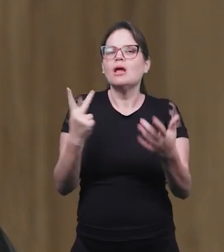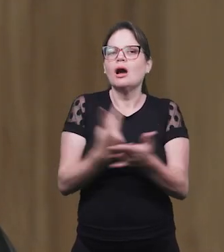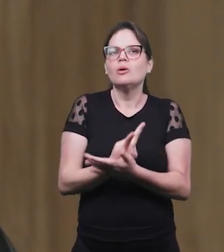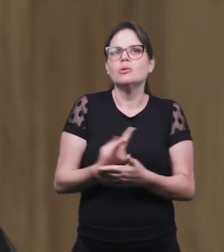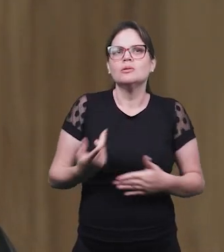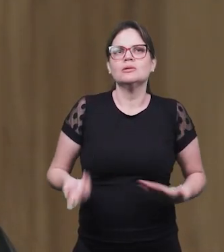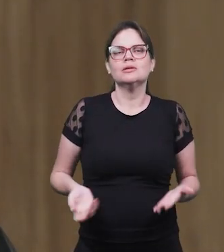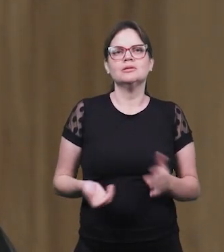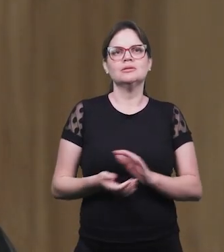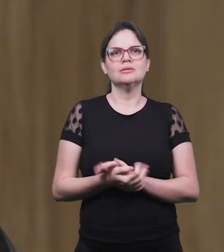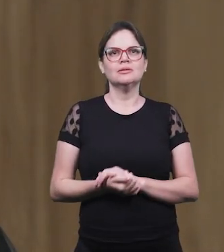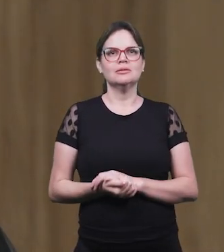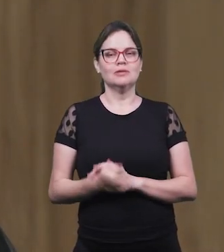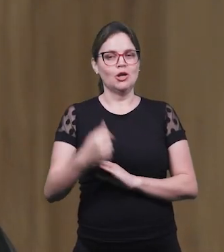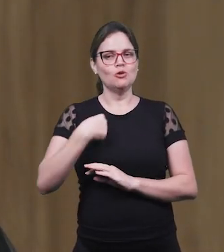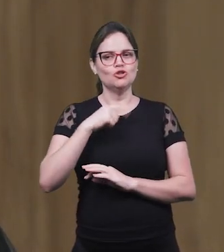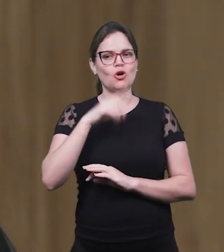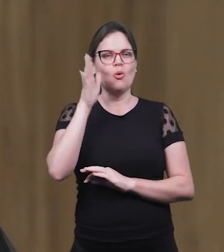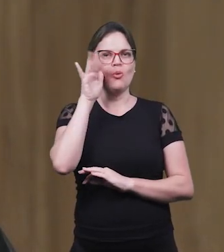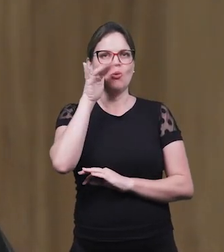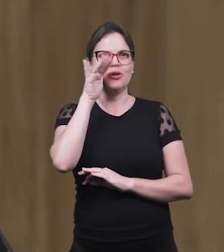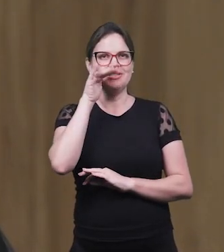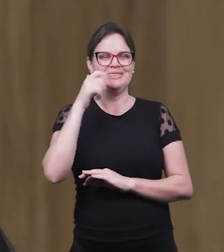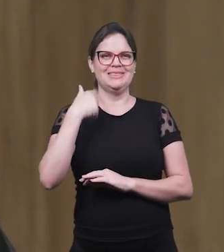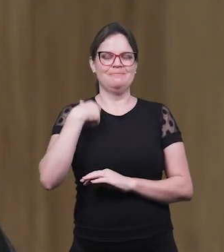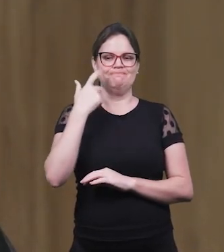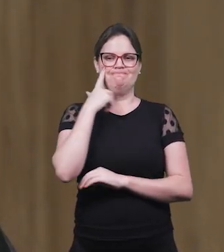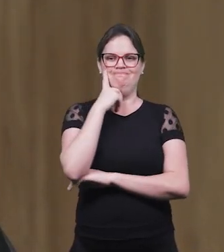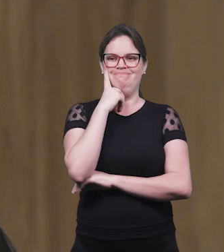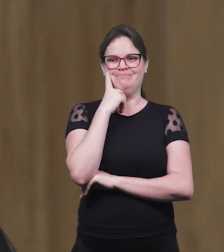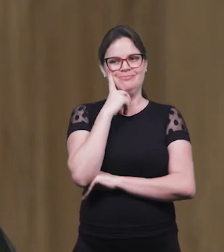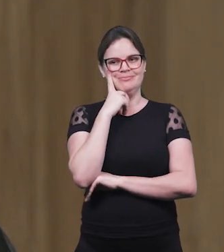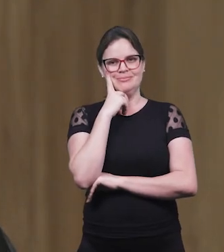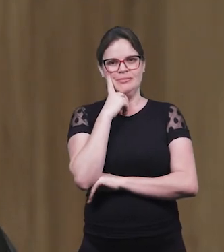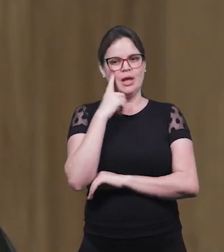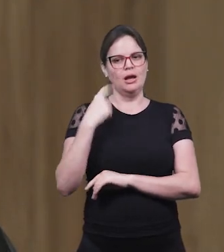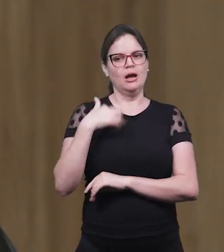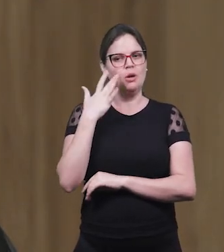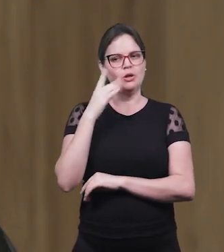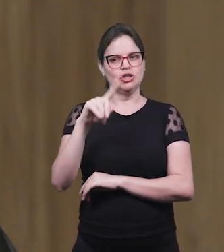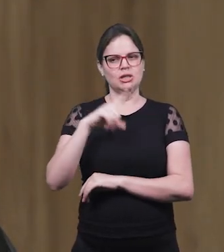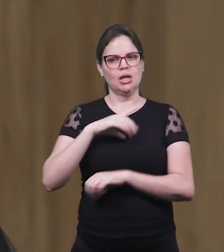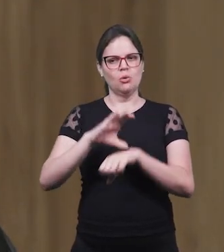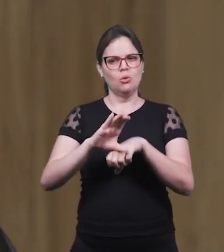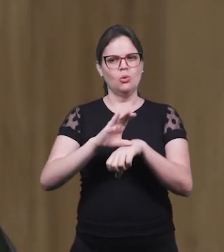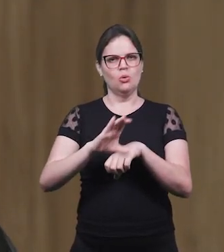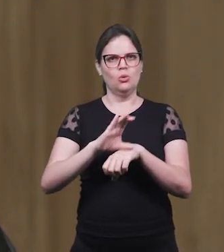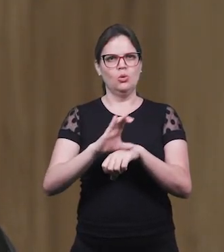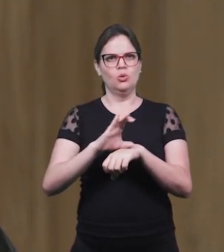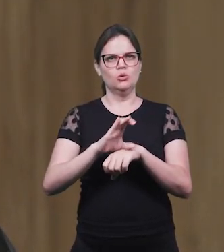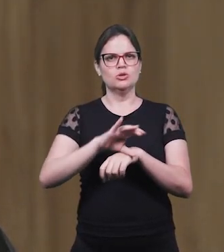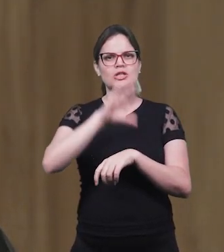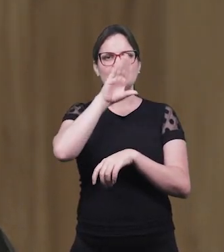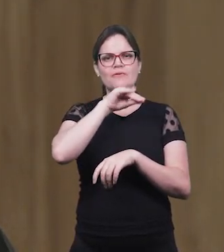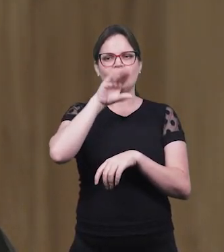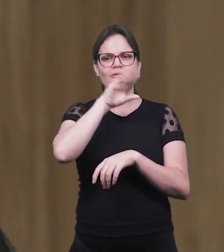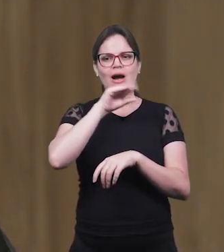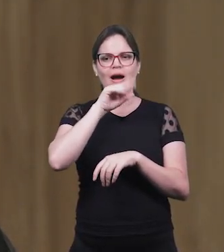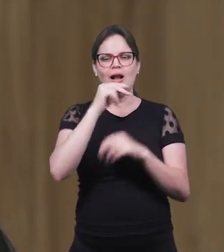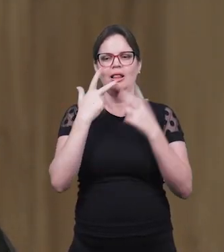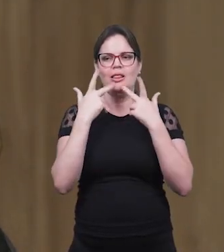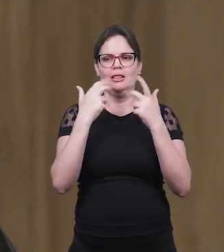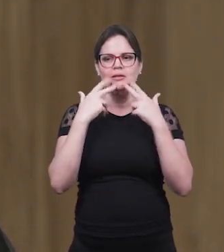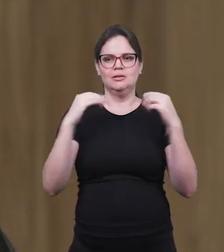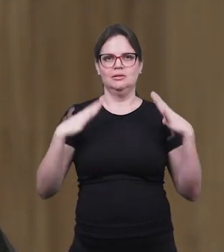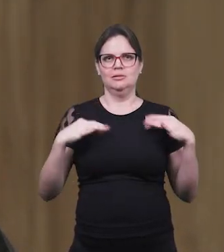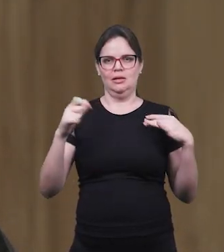acontecendo. E na época eu pensei assim, eles devem ter um curso, né? E falam essa língua e alguém